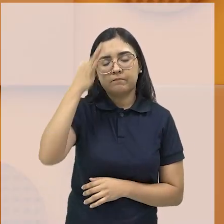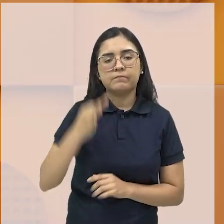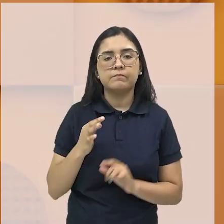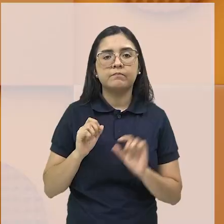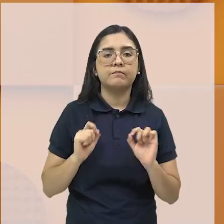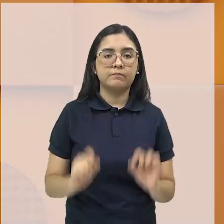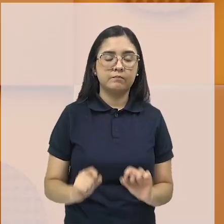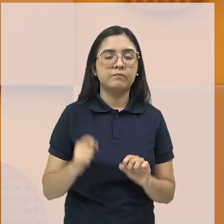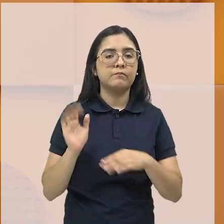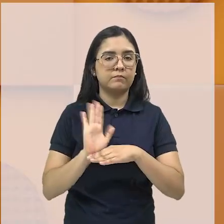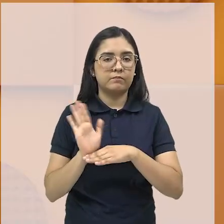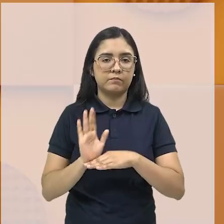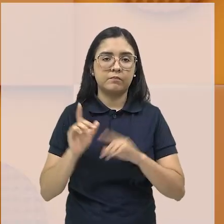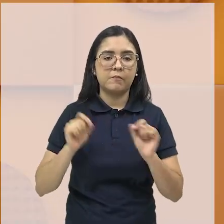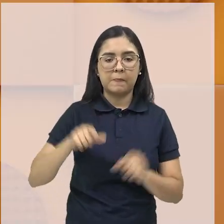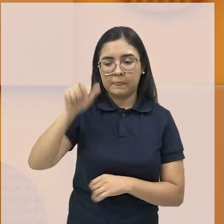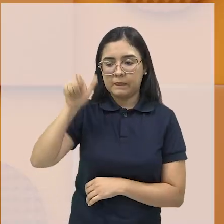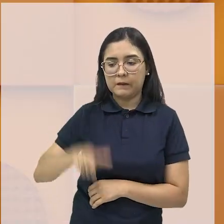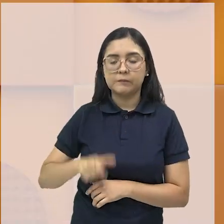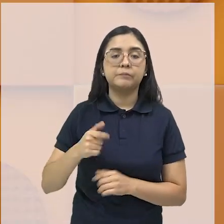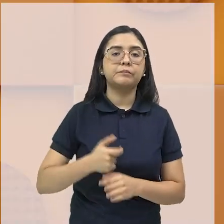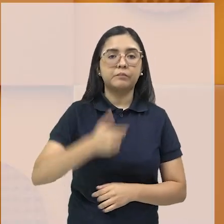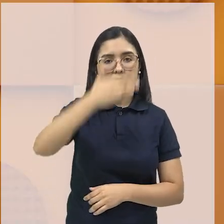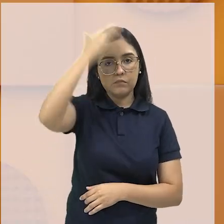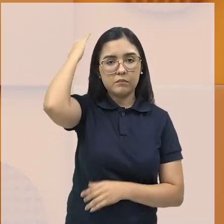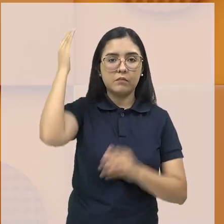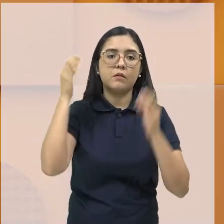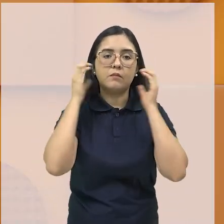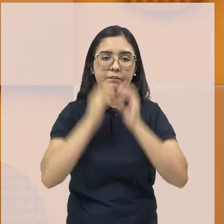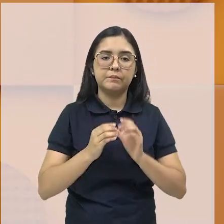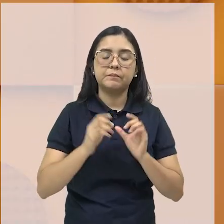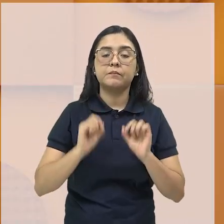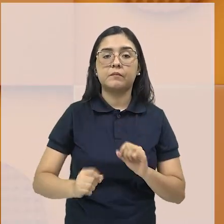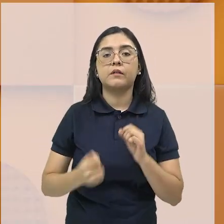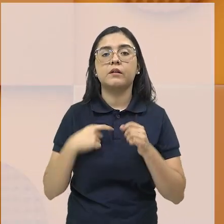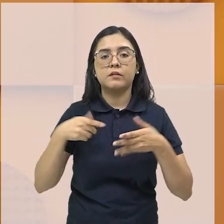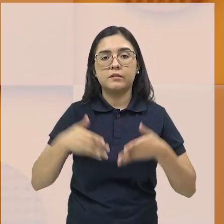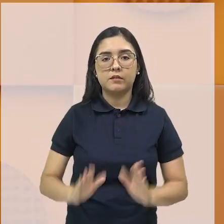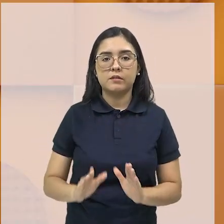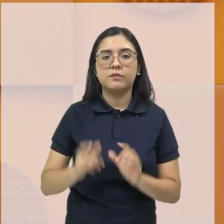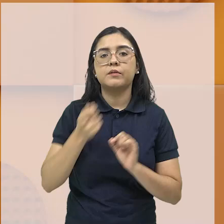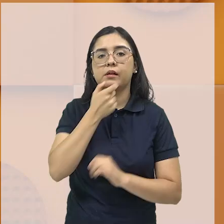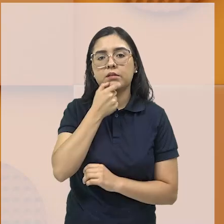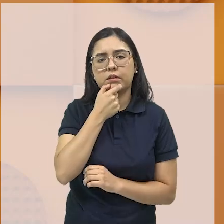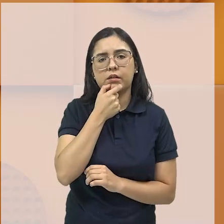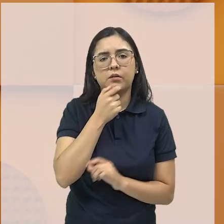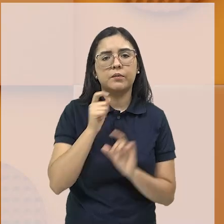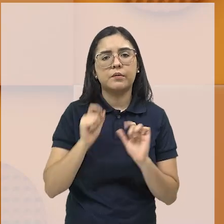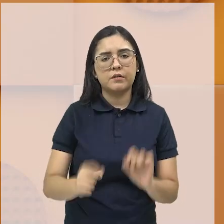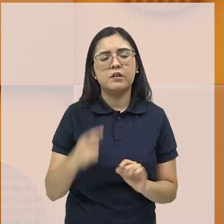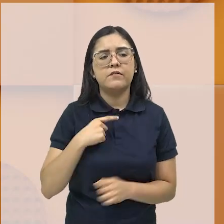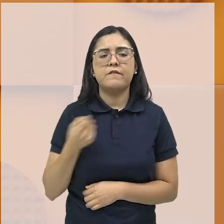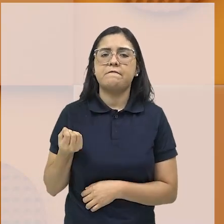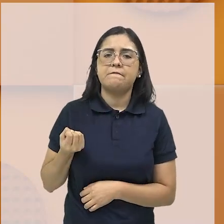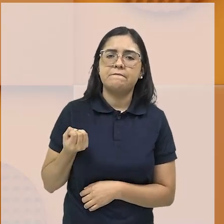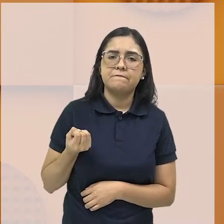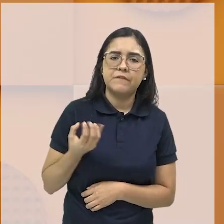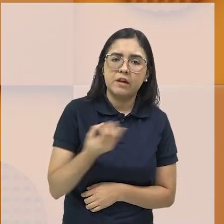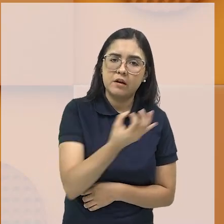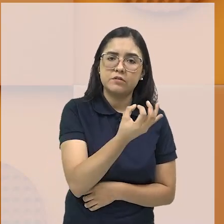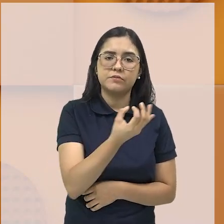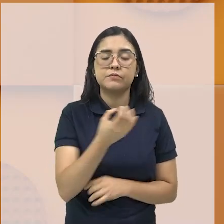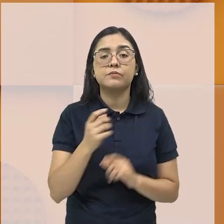vídeo. Charles Darwin, que era um naturalista britânico, né, nascido ali na Inglaterra, ele vai fazer viagens, né,